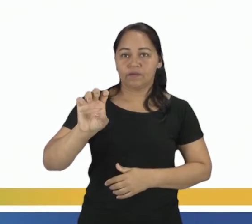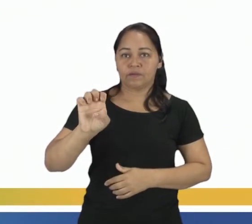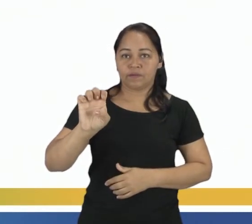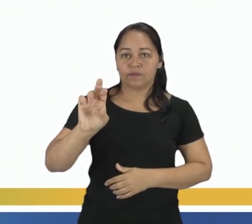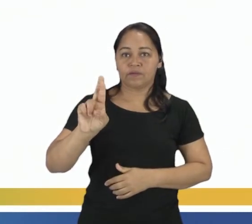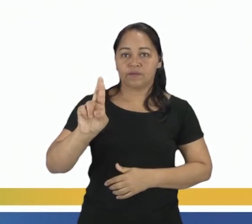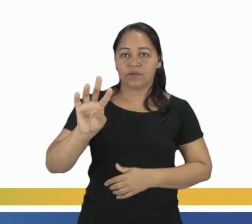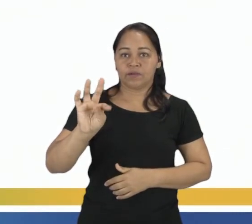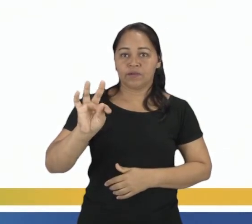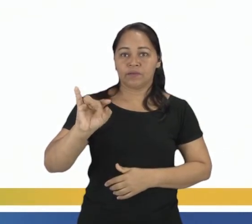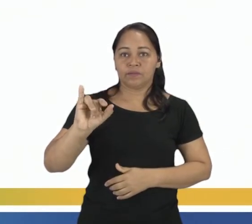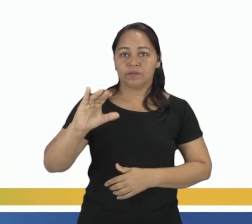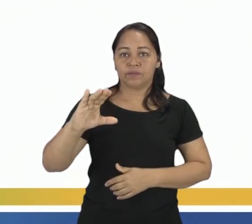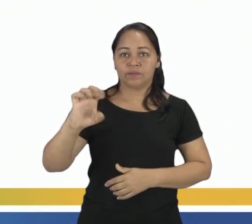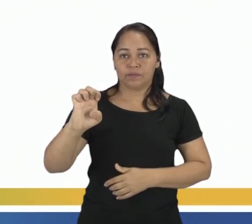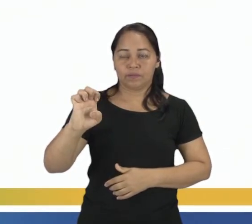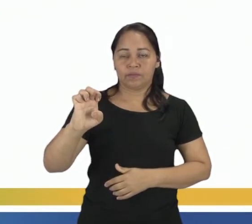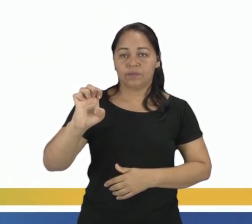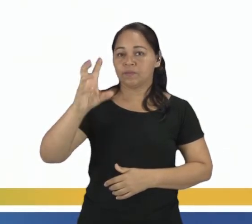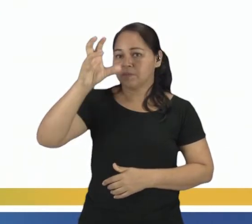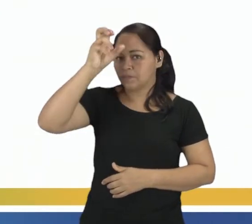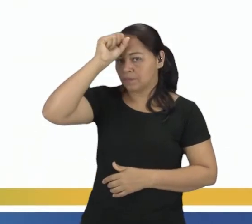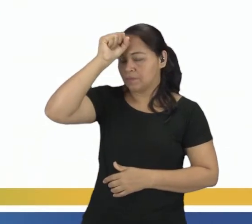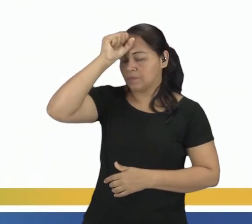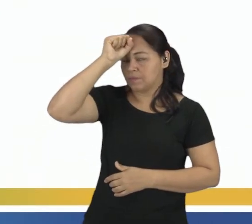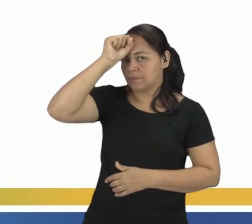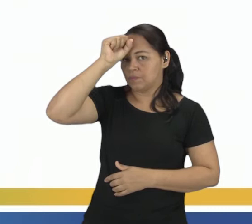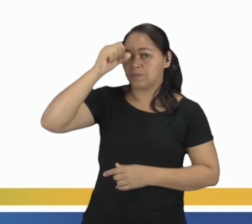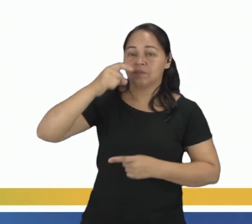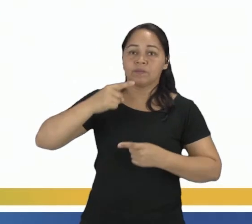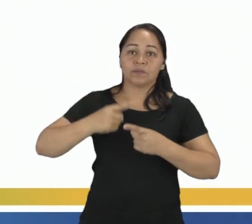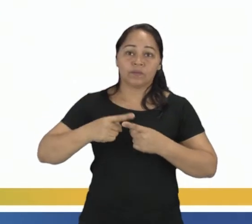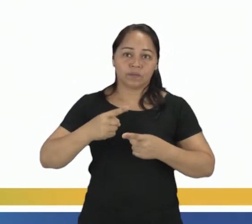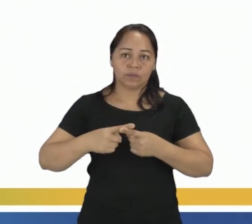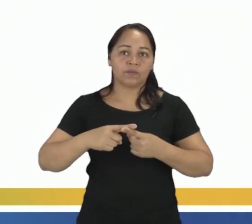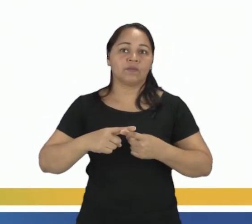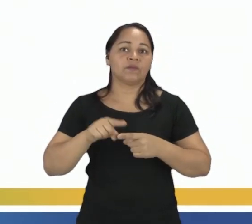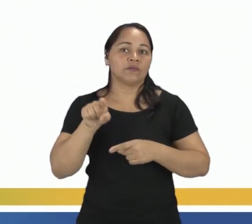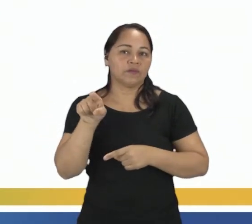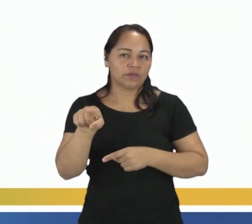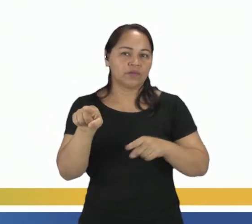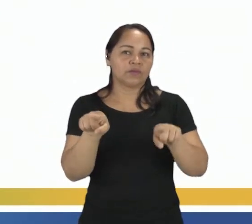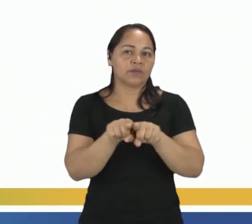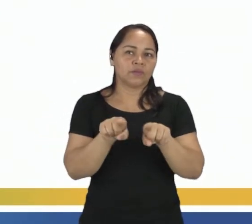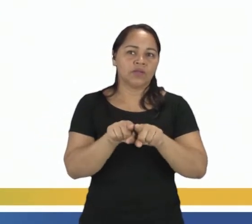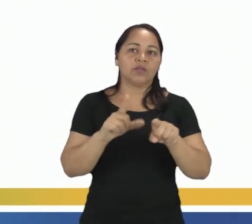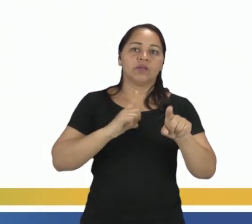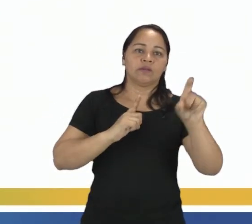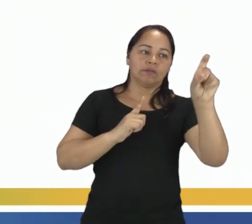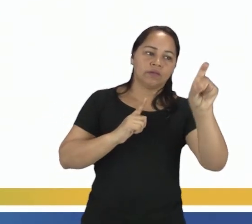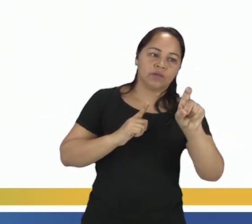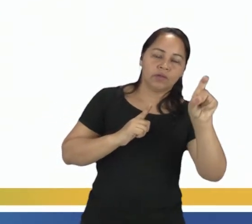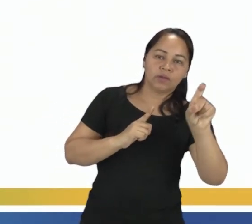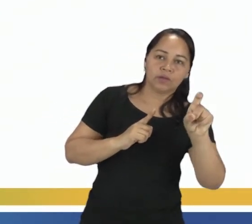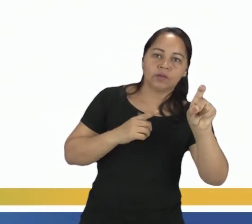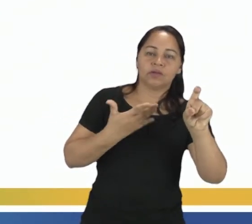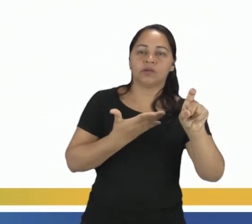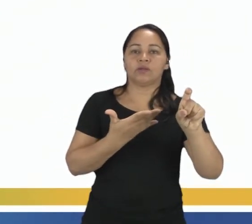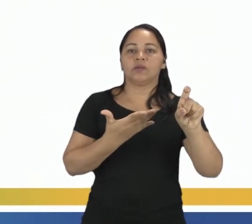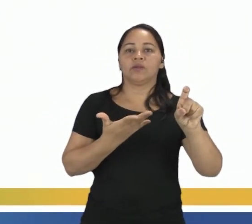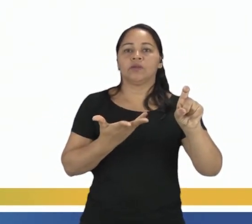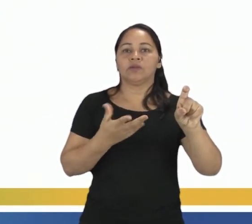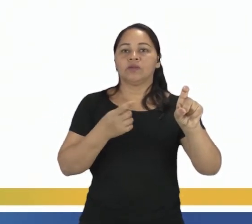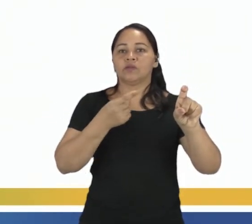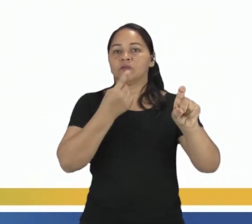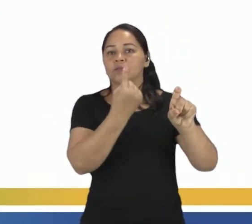vértice, até porque na função de segundo grau, a função quadrática, você também determina o x, as raízes, que no caso são